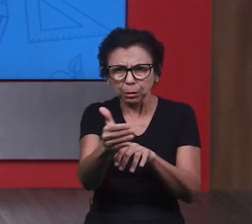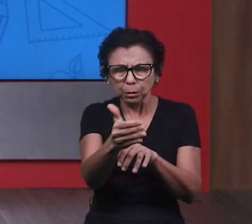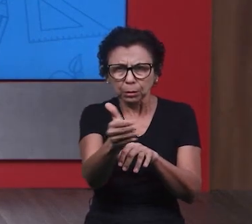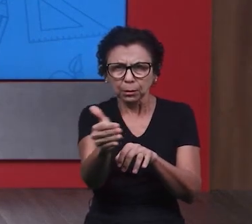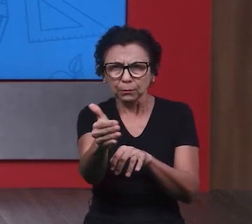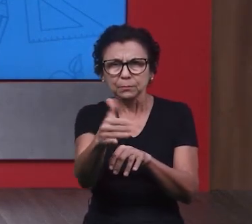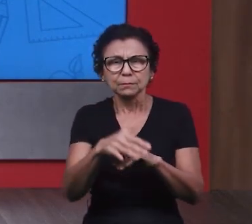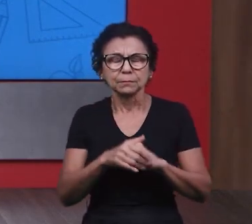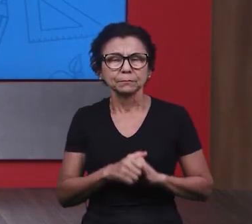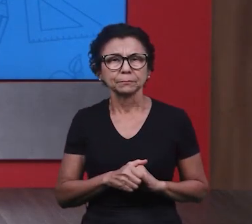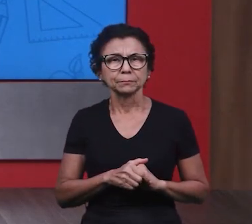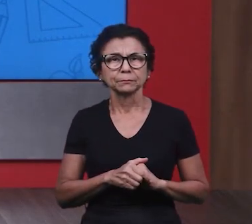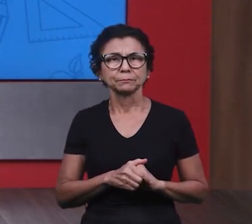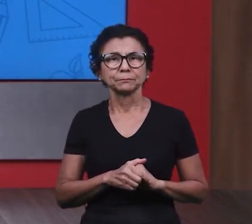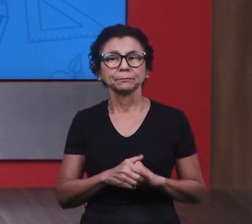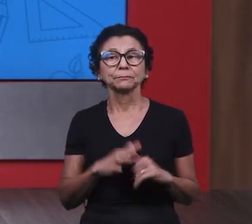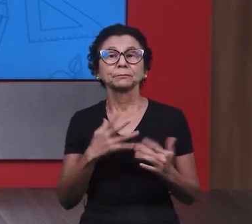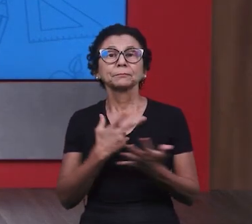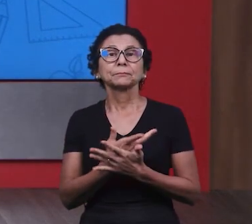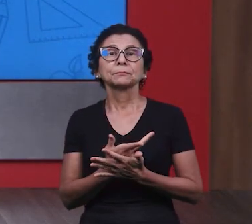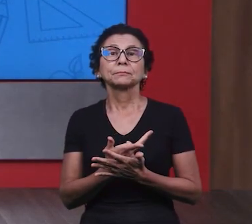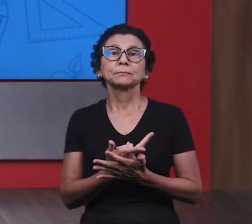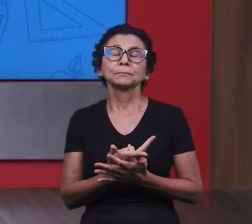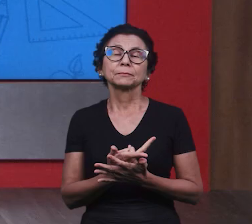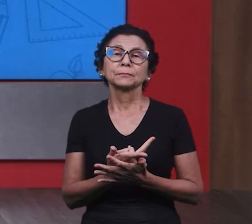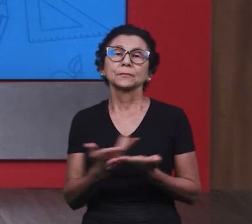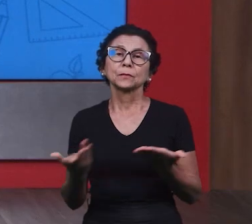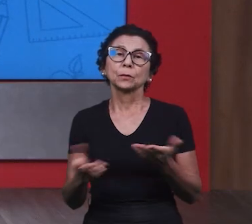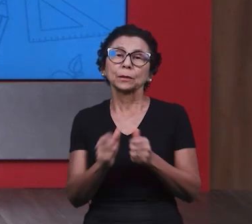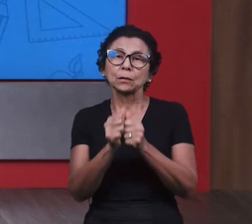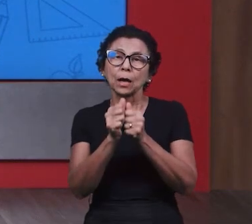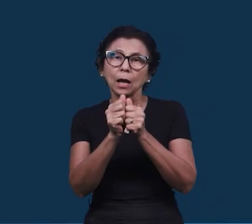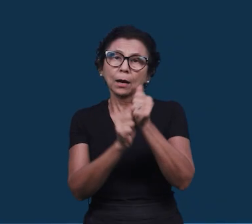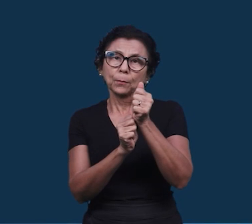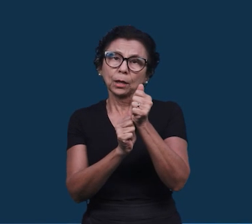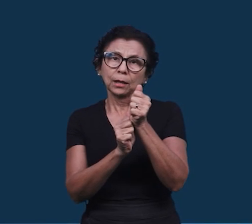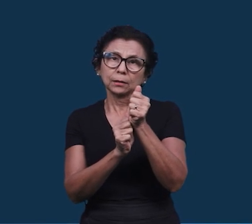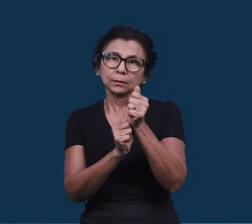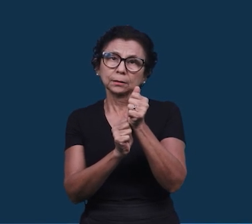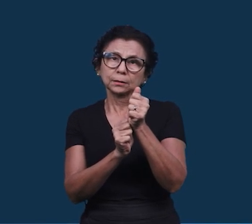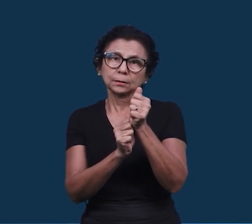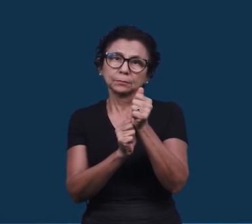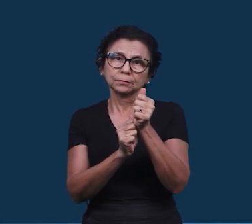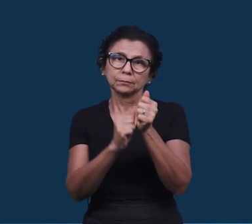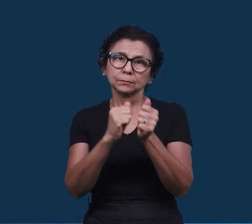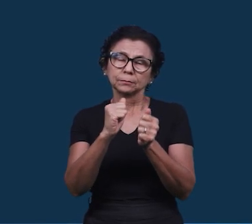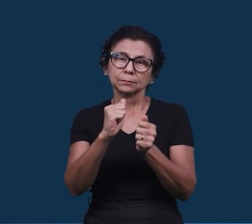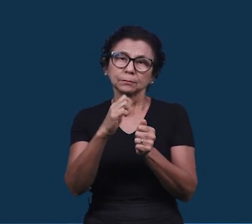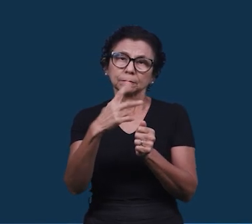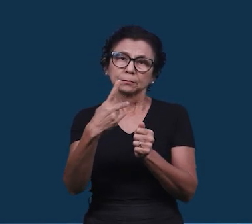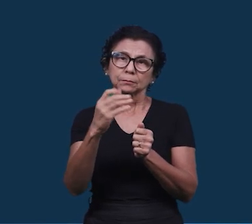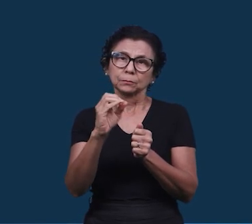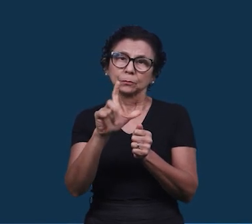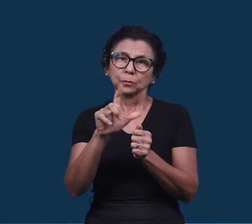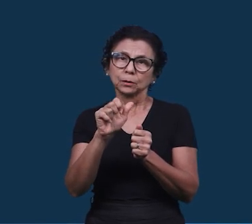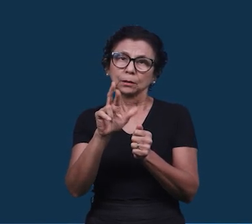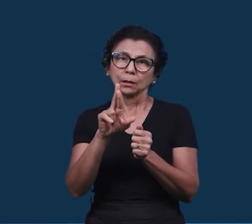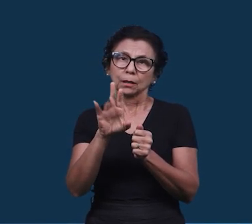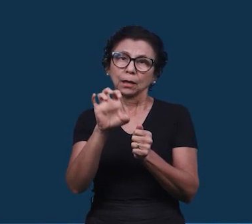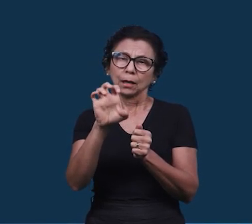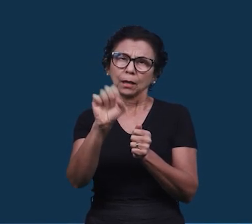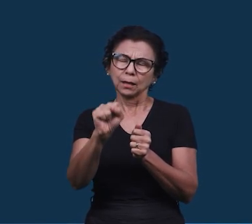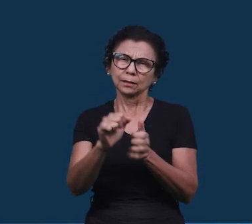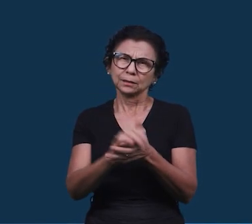lipídicos, é porque eles são apolares. Então, ele pergunta aqui, ó. Pesticidas